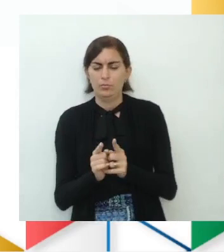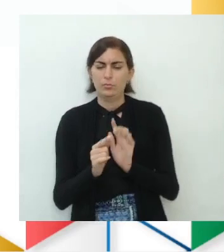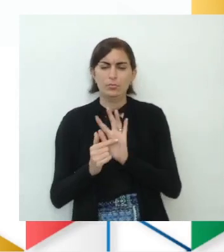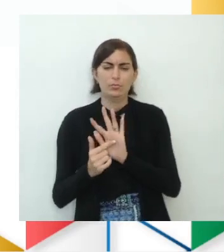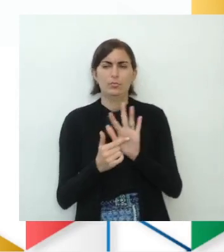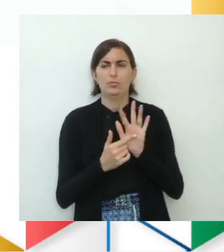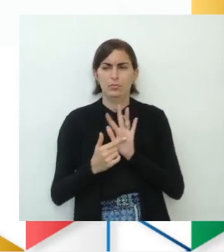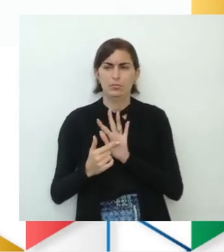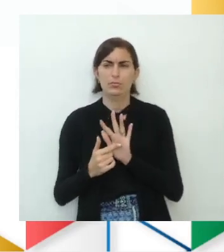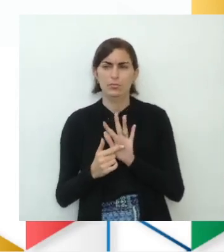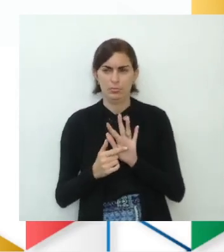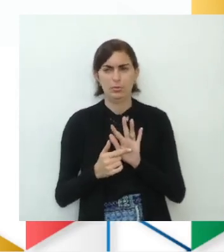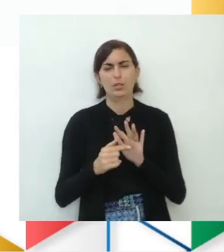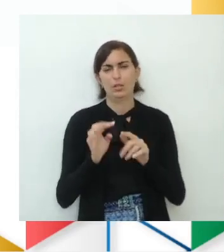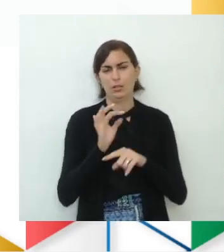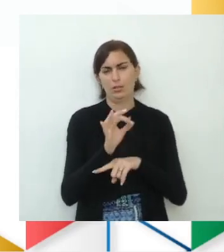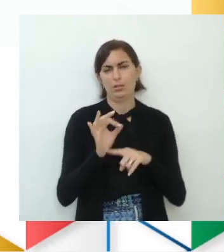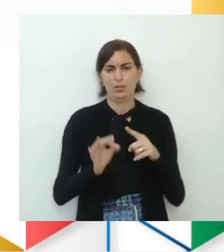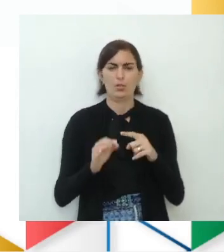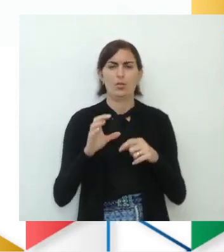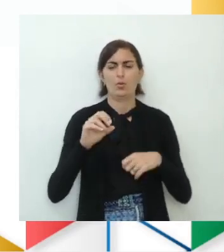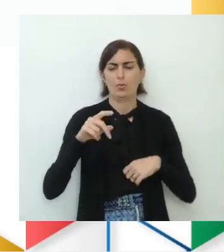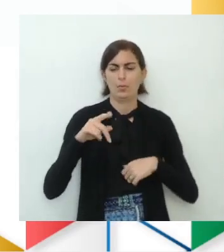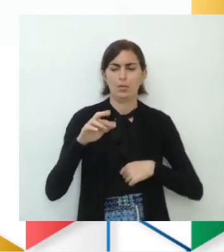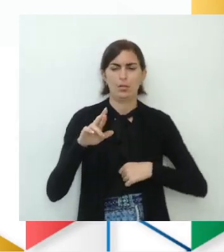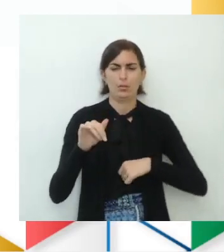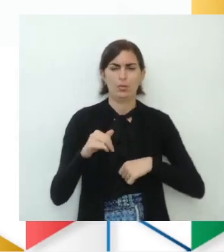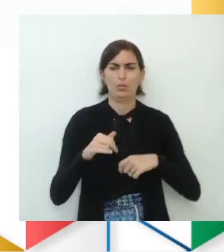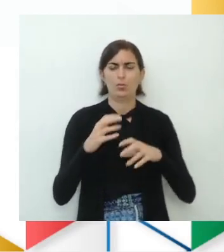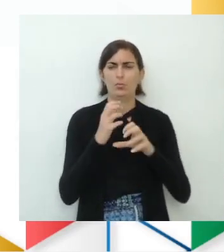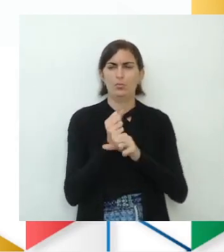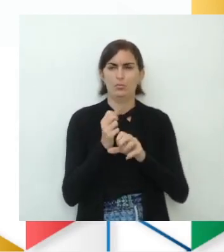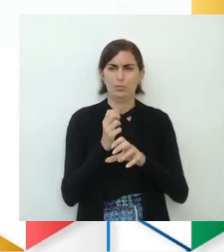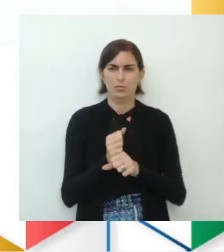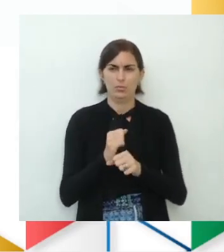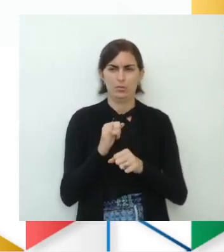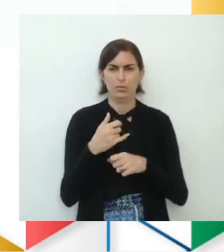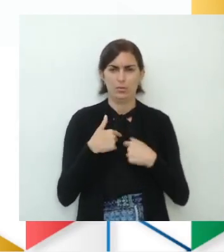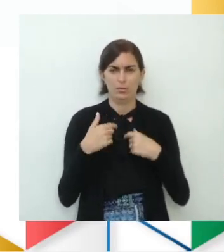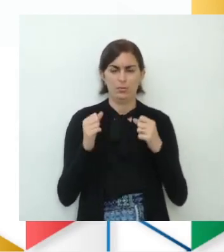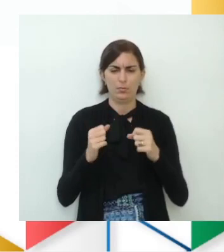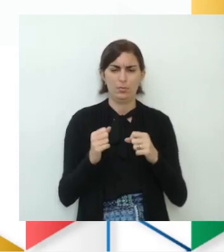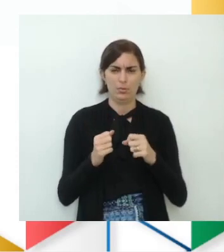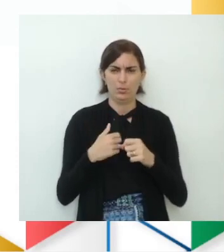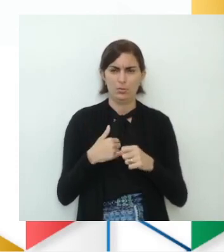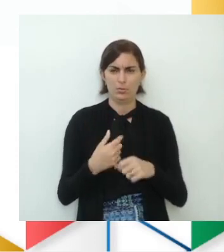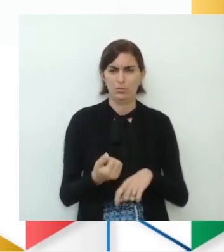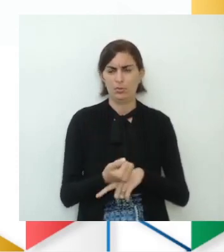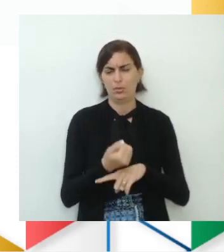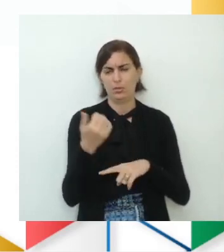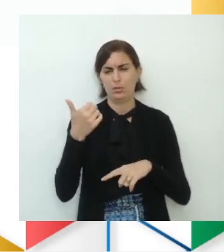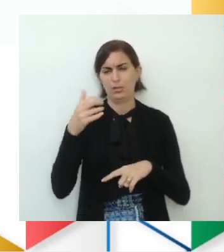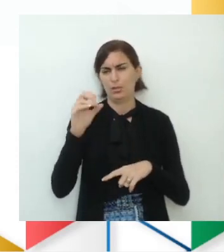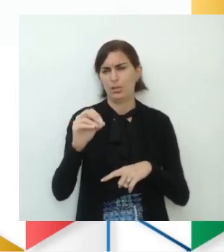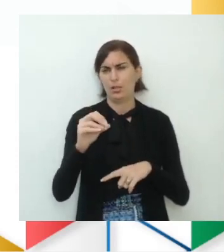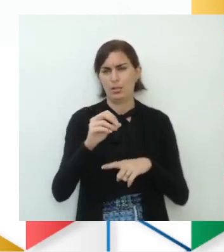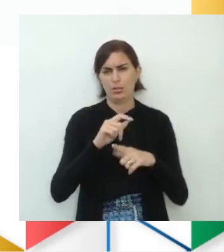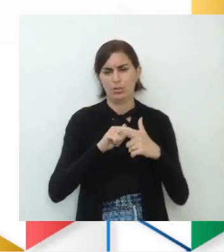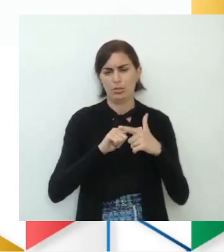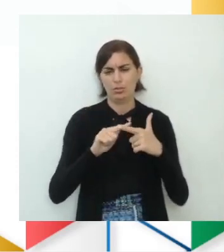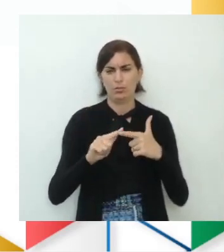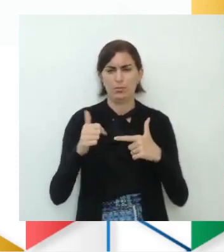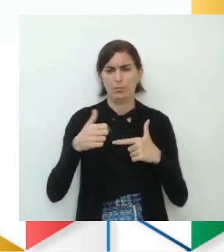mostrar em forma de taxa, que é o operador multiplicador. Se eu posso multiplicar por 10 e dividir por